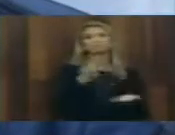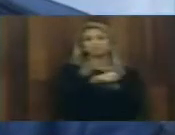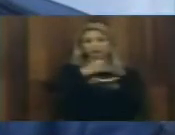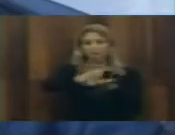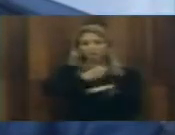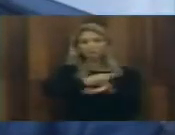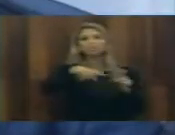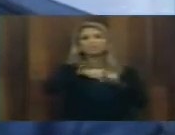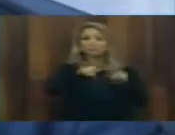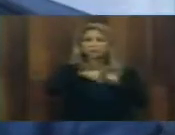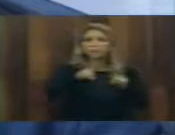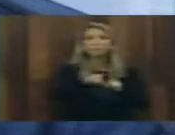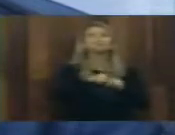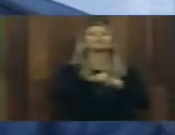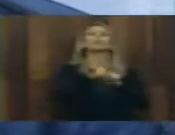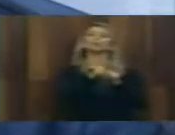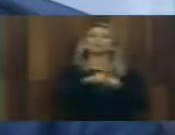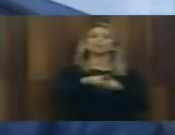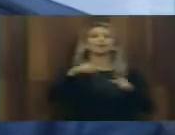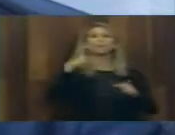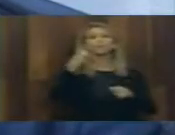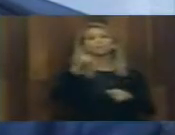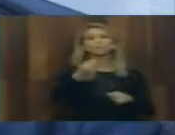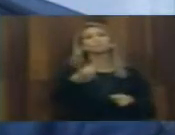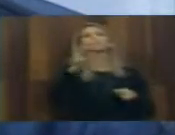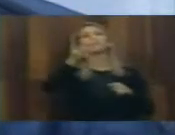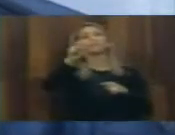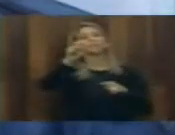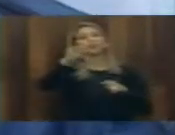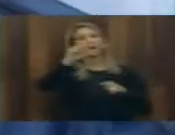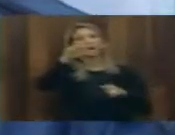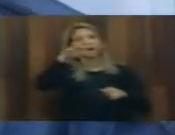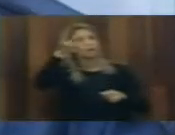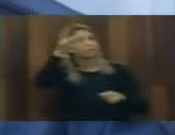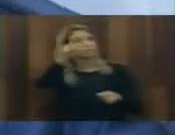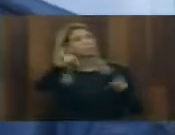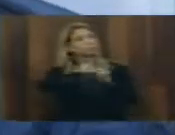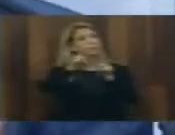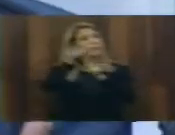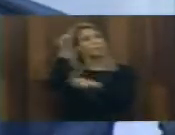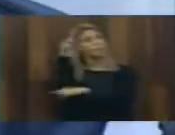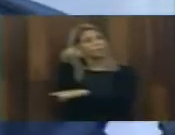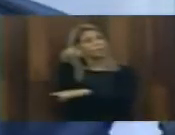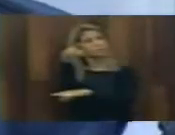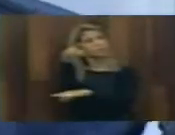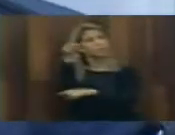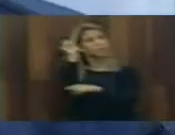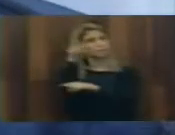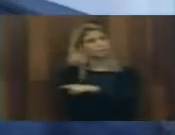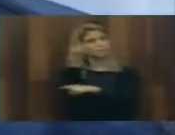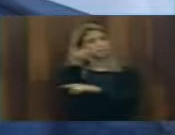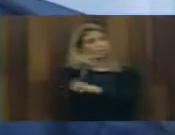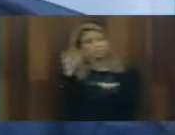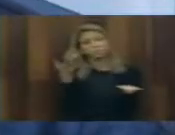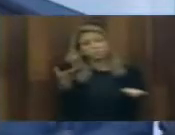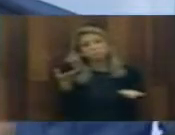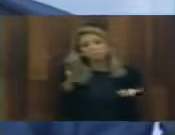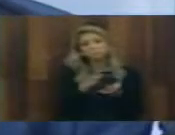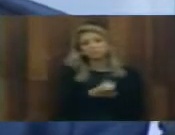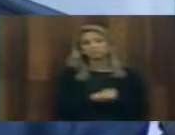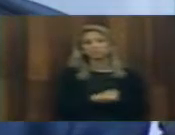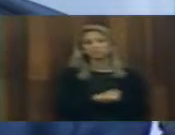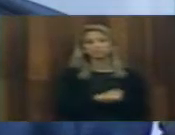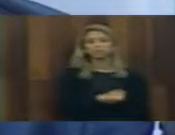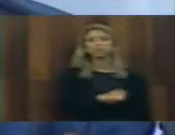do servidor, provimento de cargos, estabilidade e aposentadoria. Não há nenhuma alteração no regime jurídico do servidor, que é